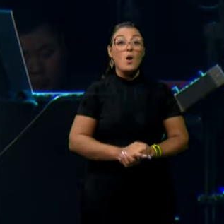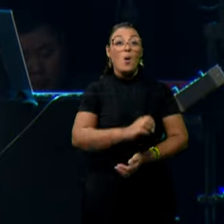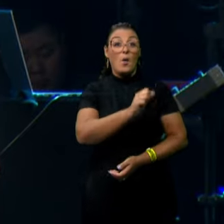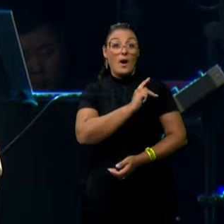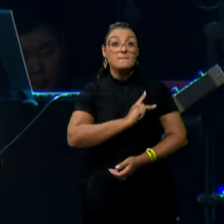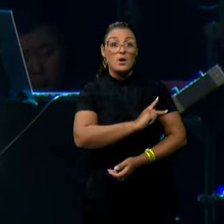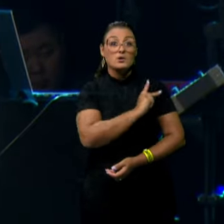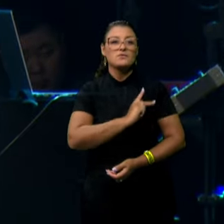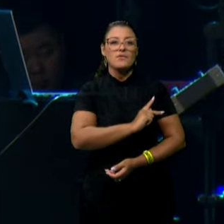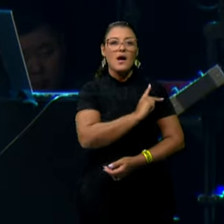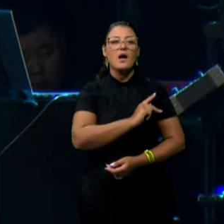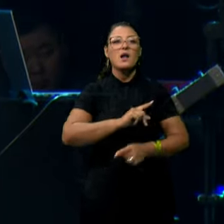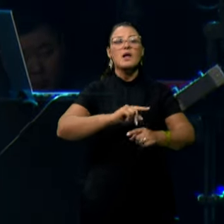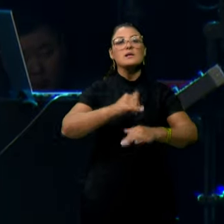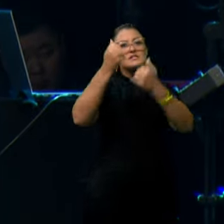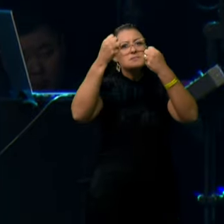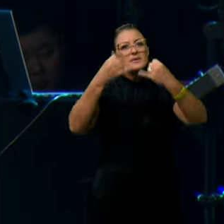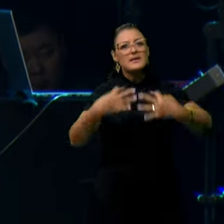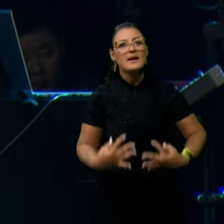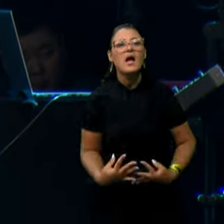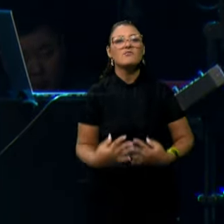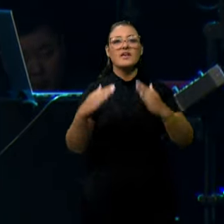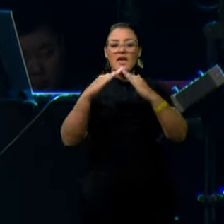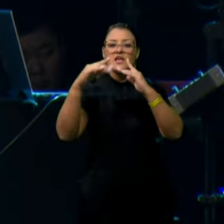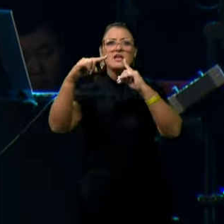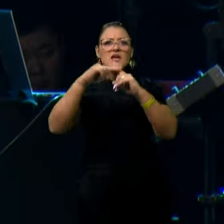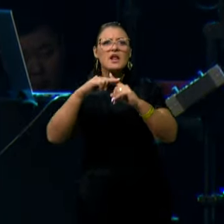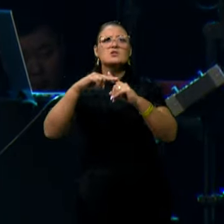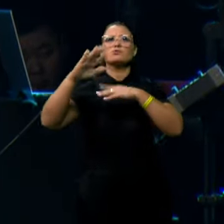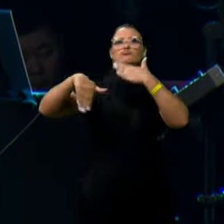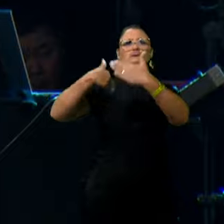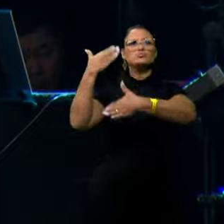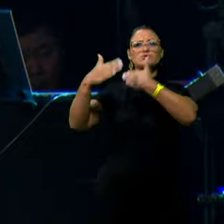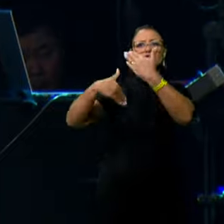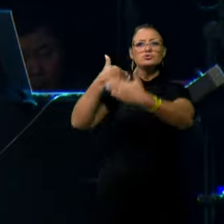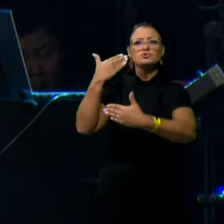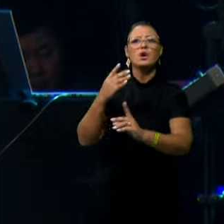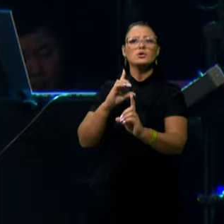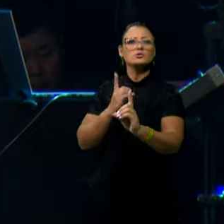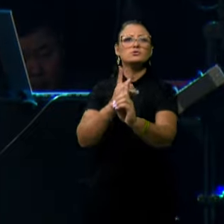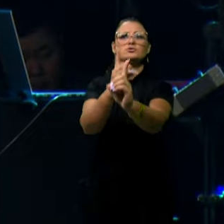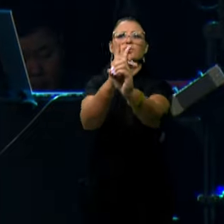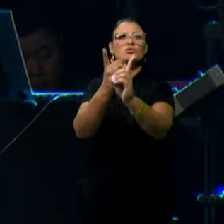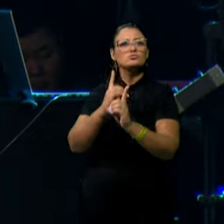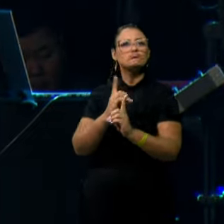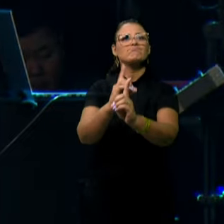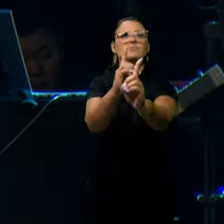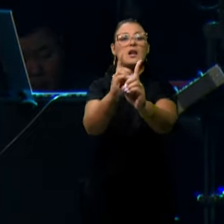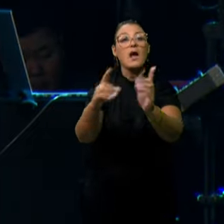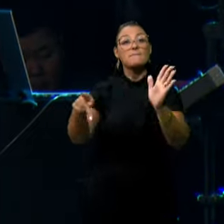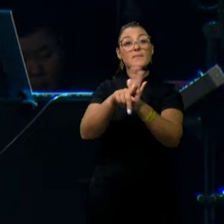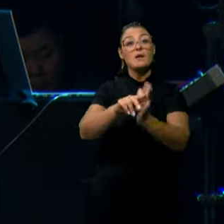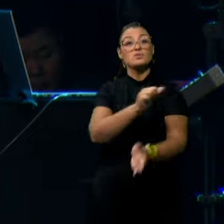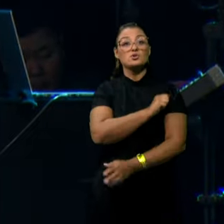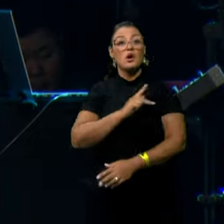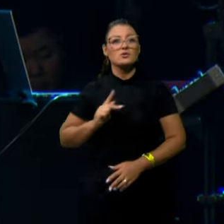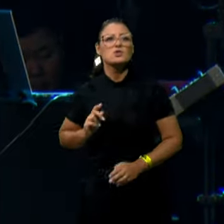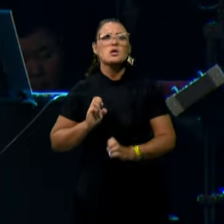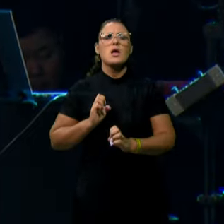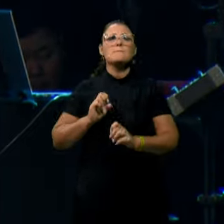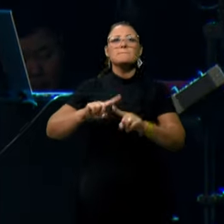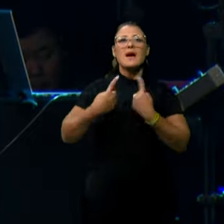manifestação do Espírito Santo mané doutrina dos apóstolo que a doutrina do supostos e algo que te enche por dentro que tem estrutura